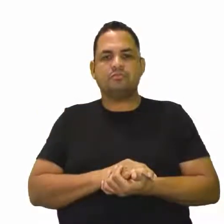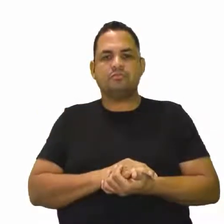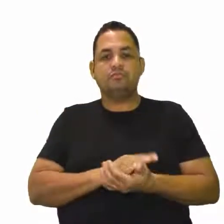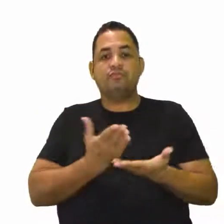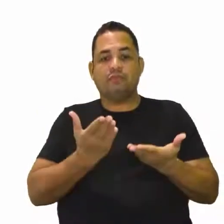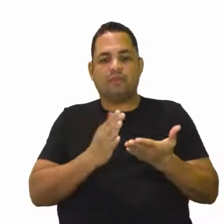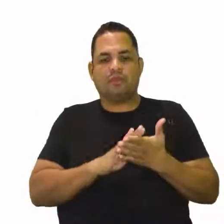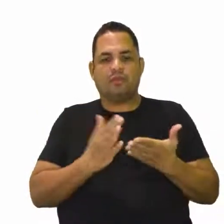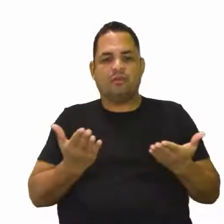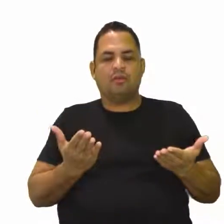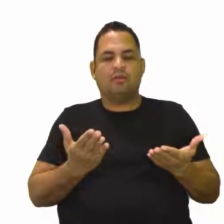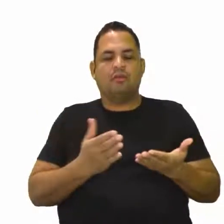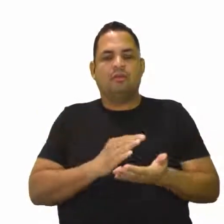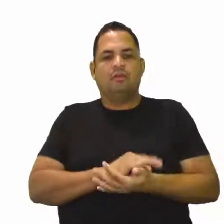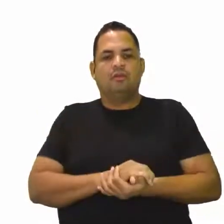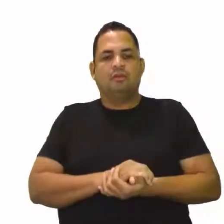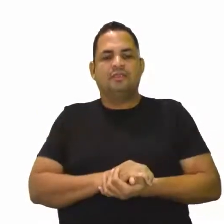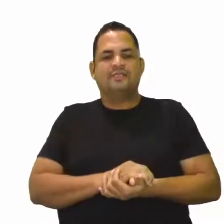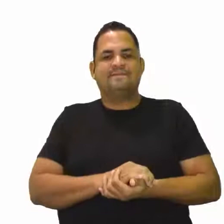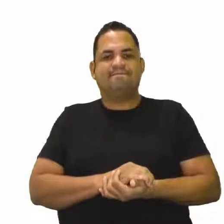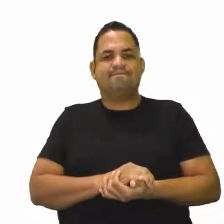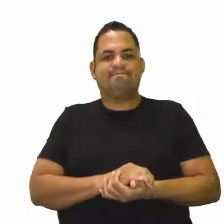Nessa indicação.